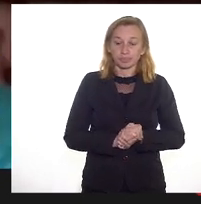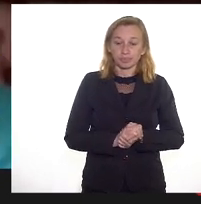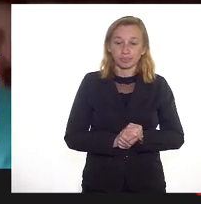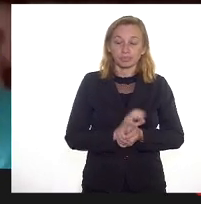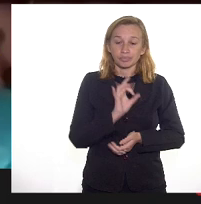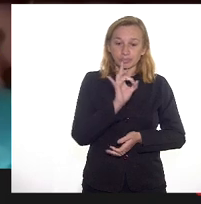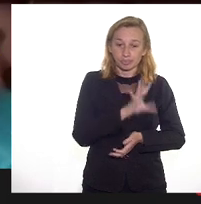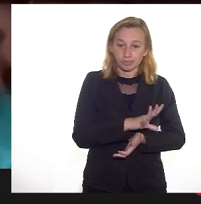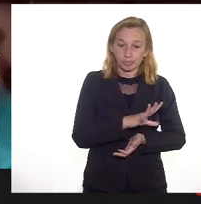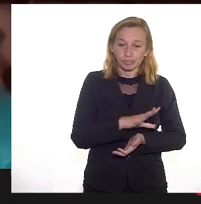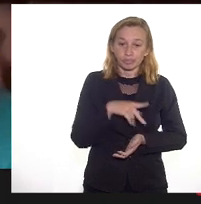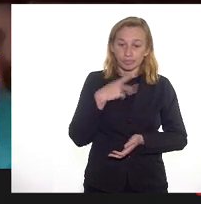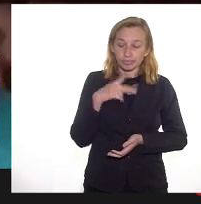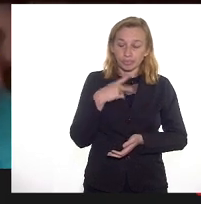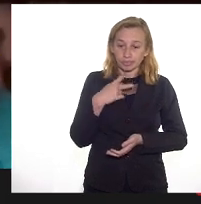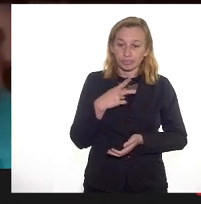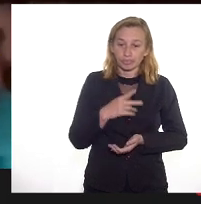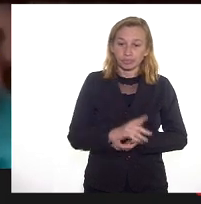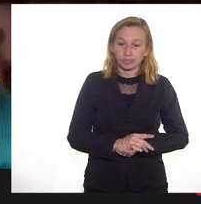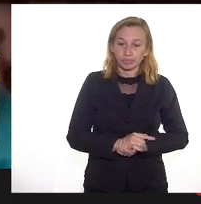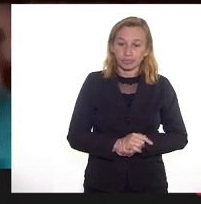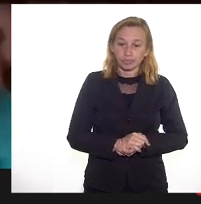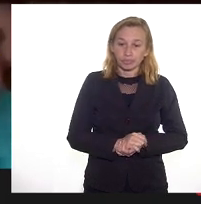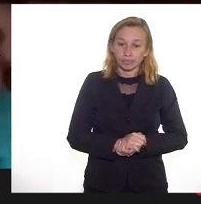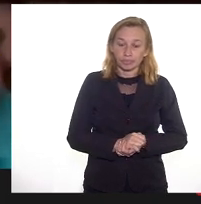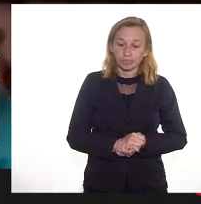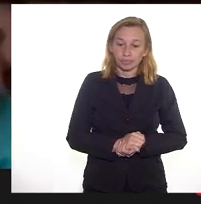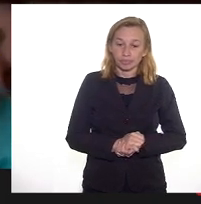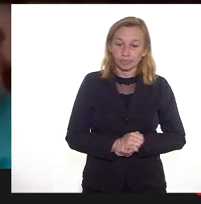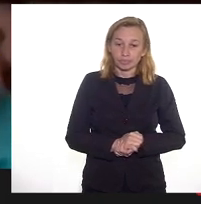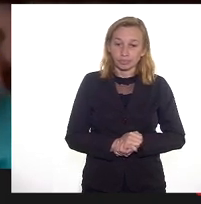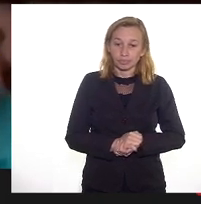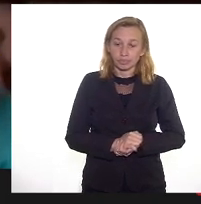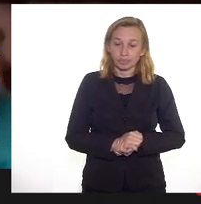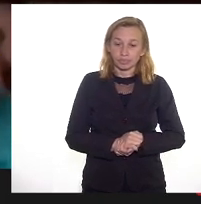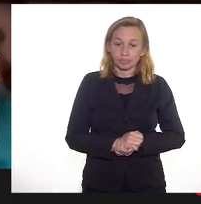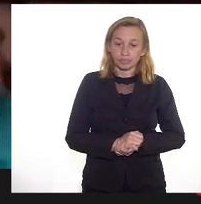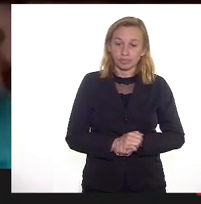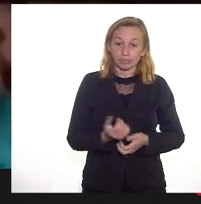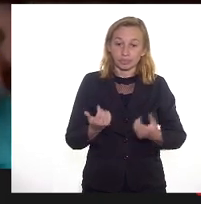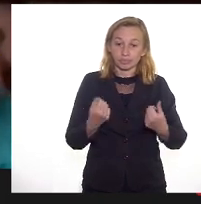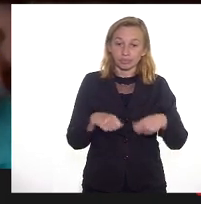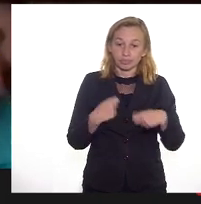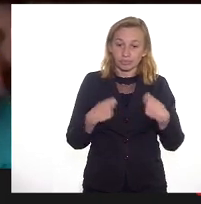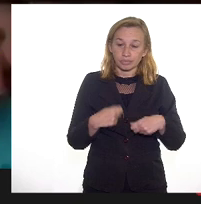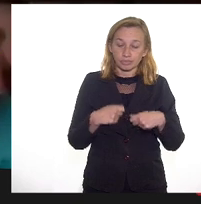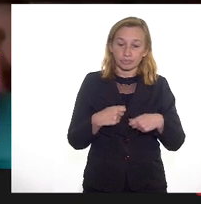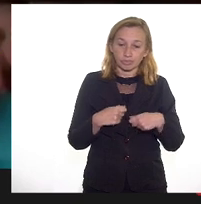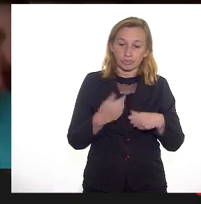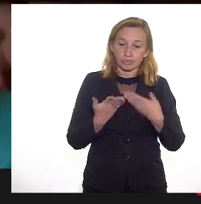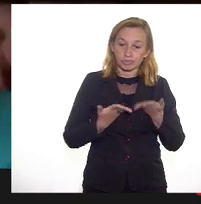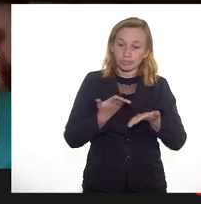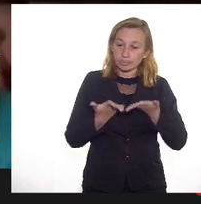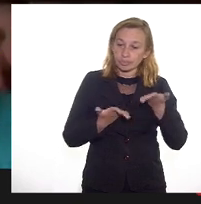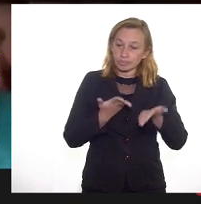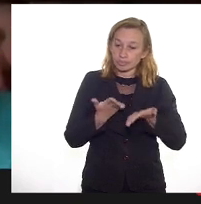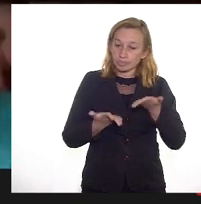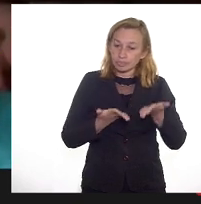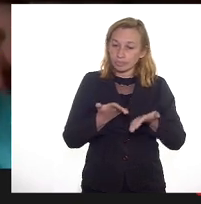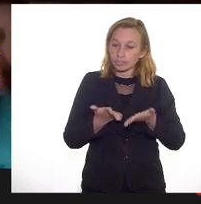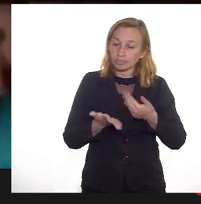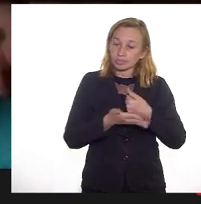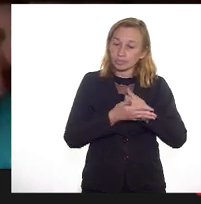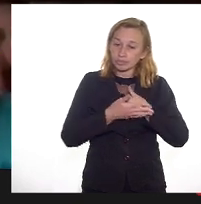por último, acrescentar um elemento que precisa ser tratado com muita